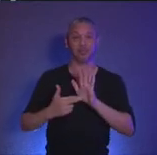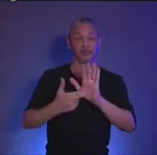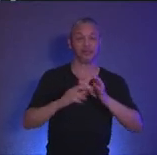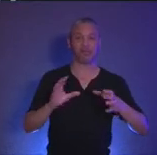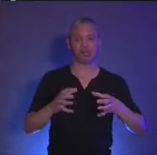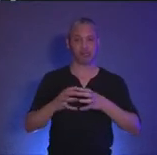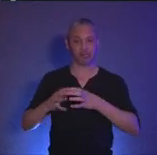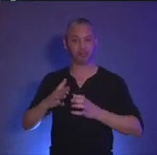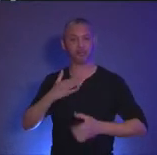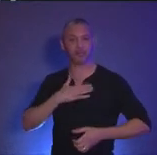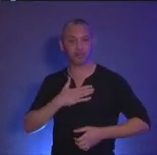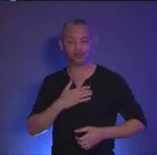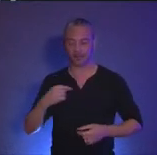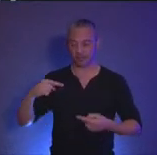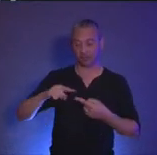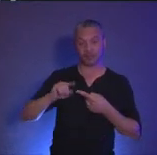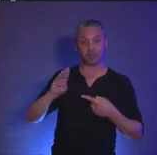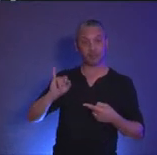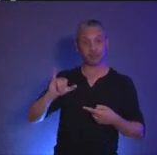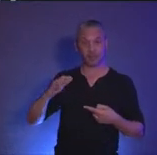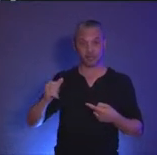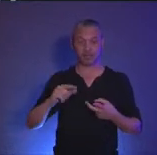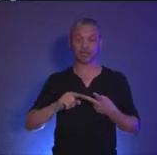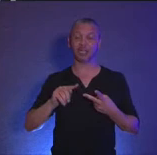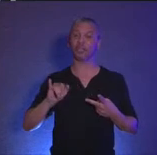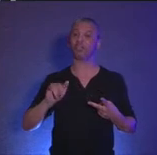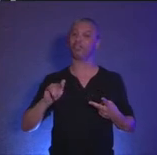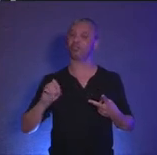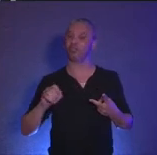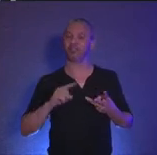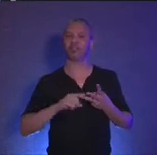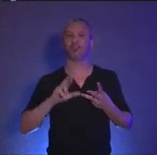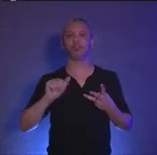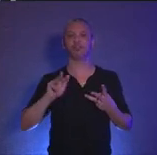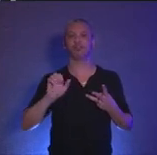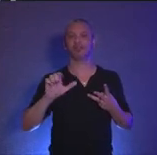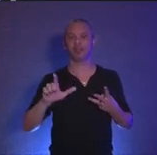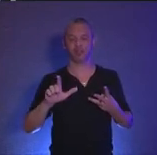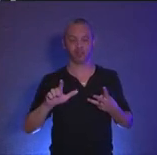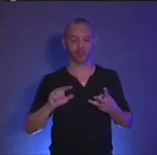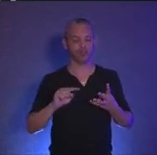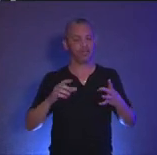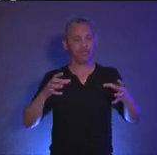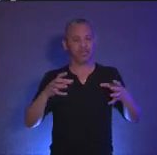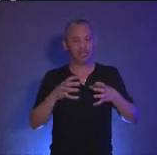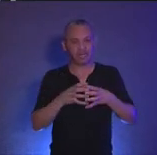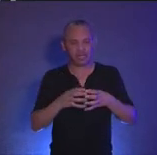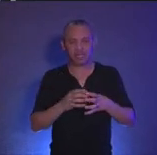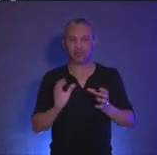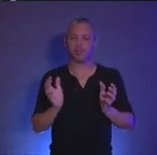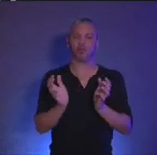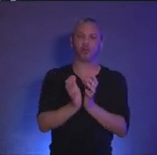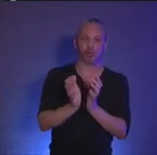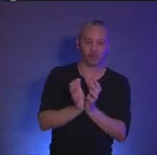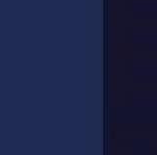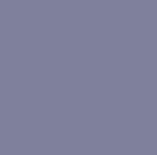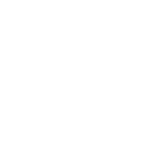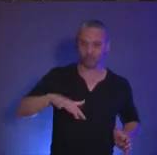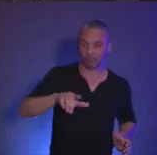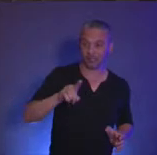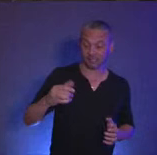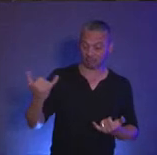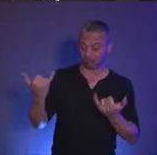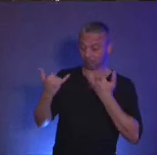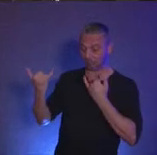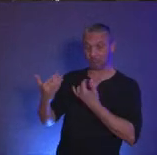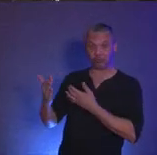né? Além de mim, teve a Bianca Muniz, o Thiago Domenici, o Rafael Oliveira, a equipe também da Comissão Pastoral da Terra. Sem eles, a gente nem